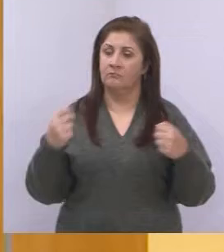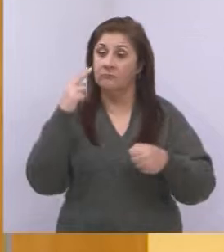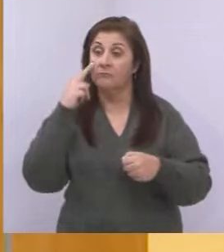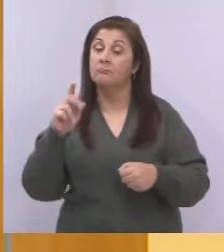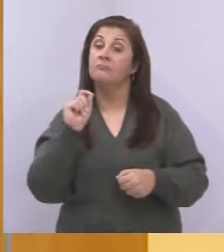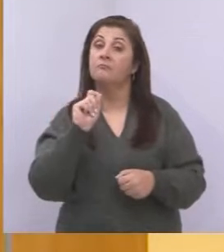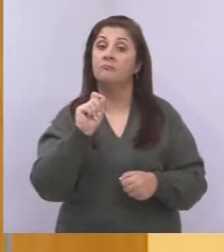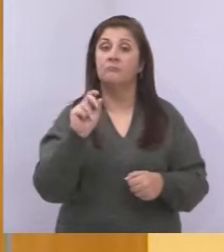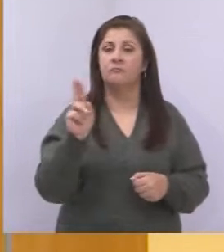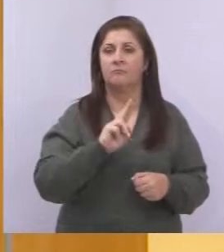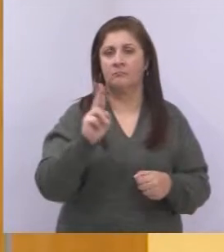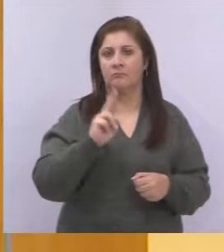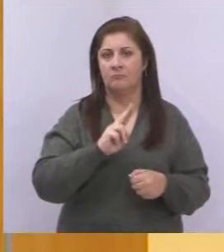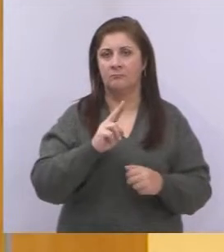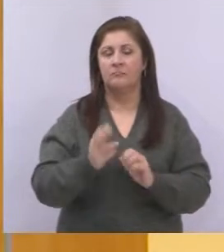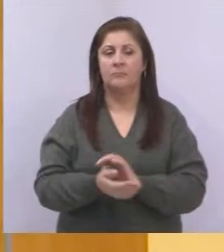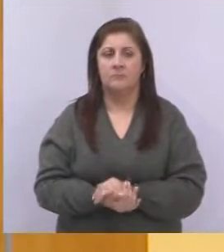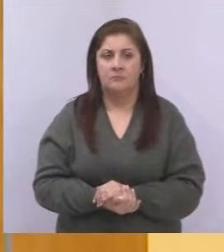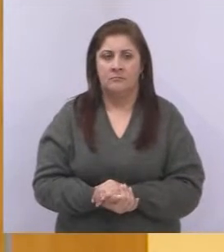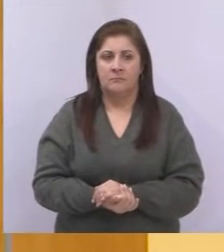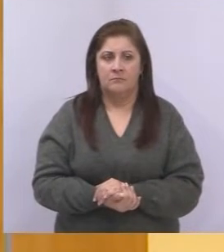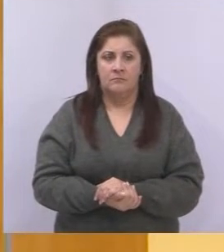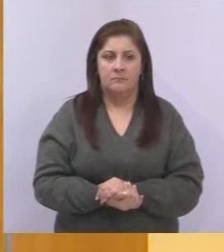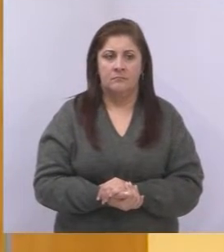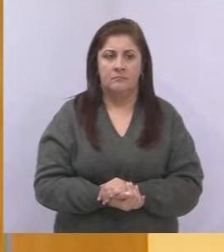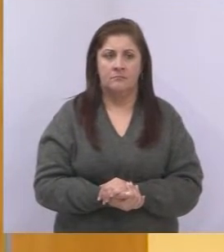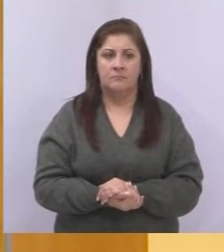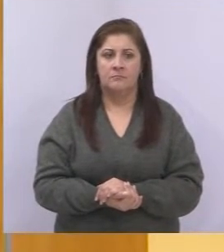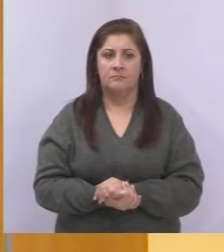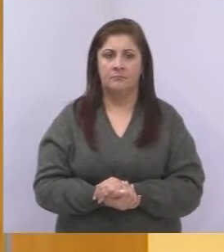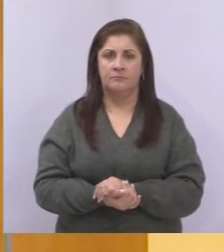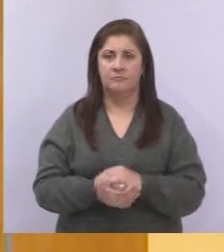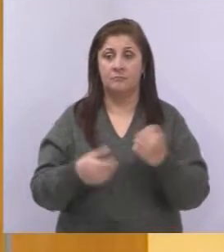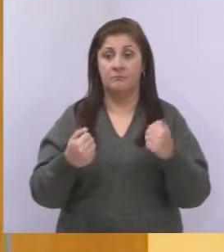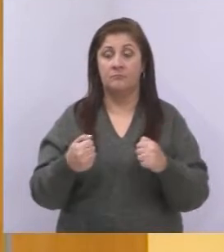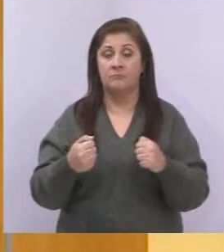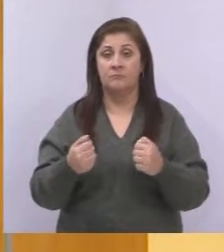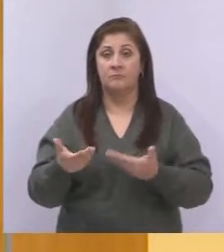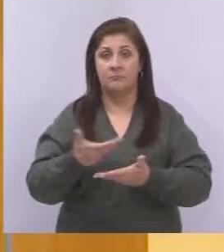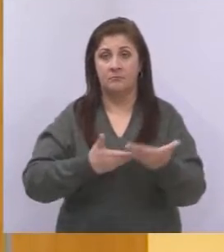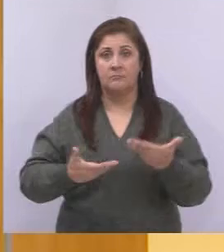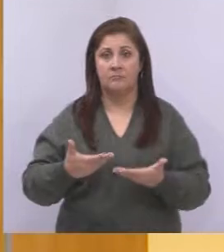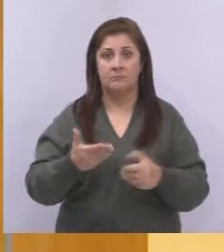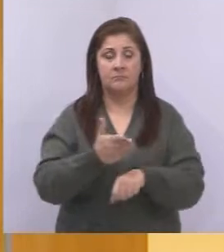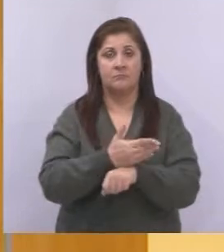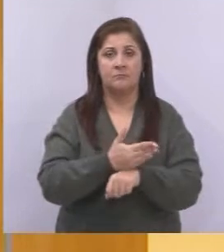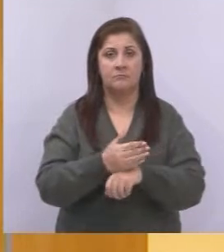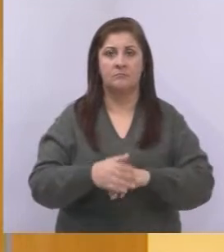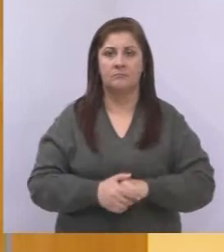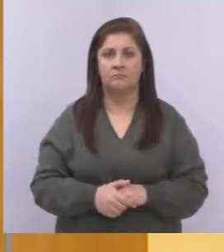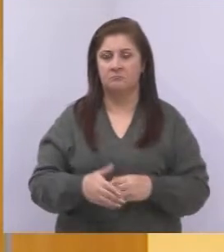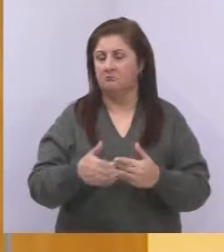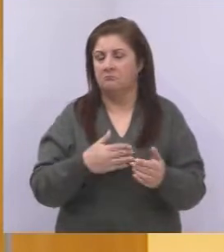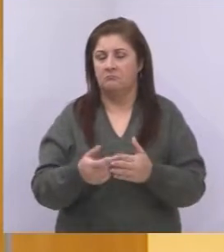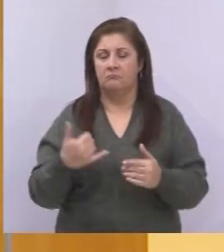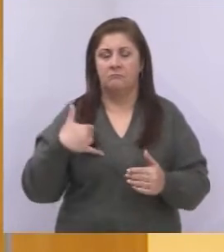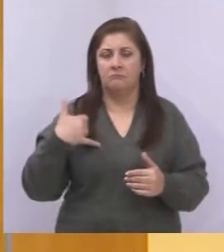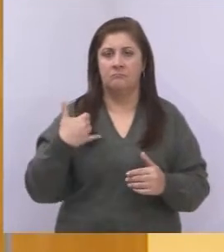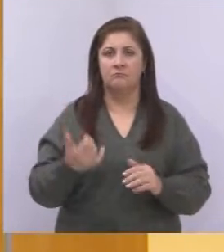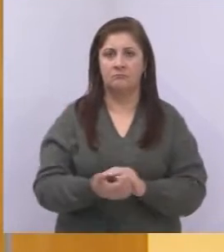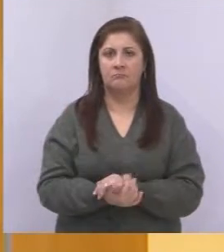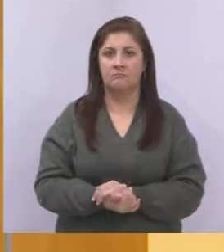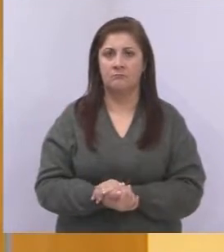sobre a saúde daquele idoso que está precisando de atendimento na frente, dependente de idade ou seja o que